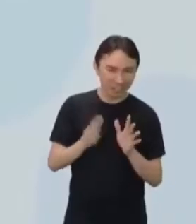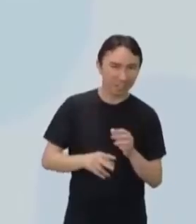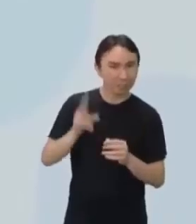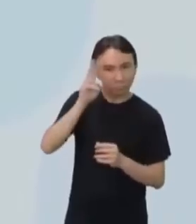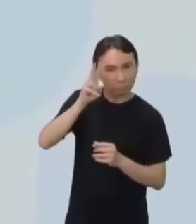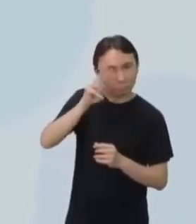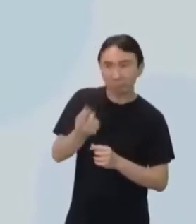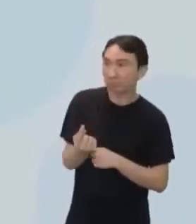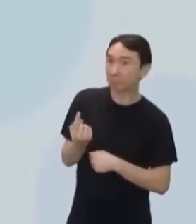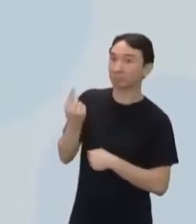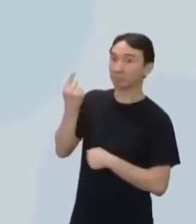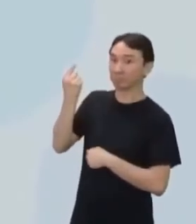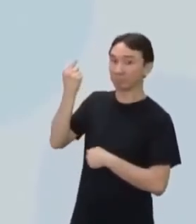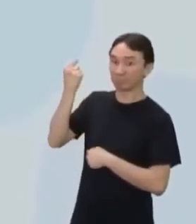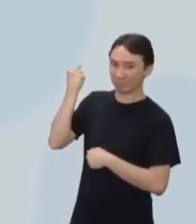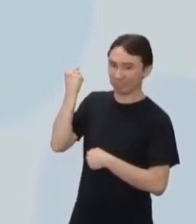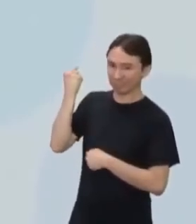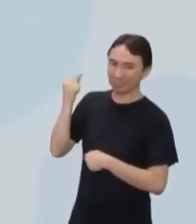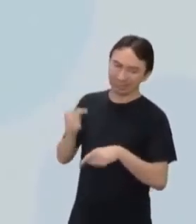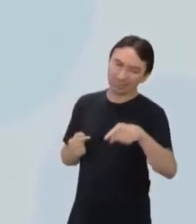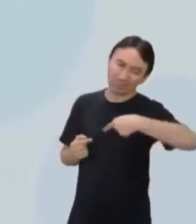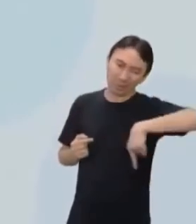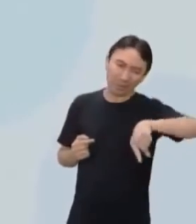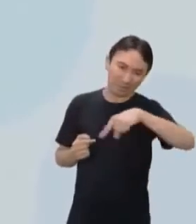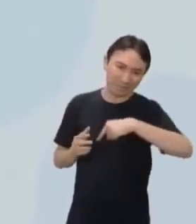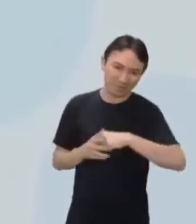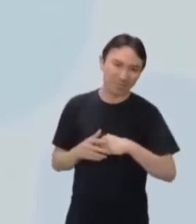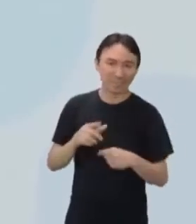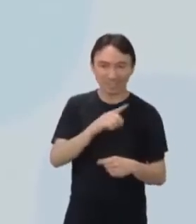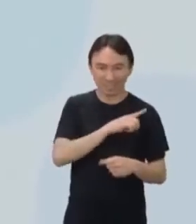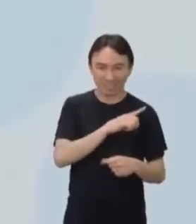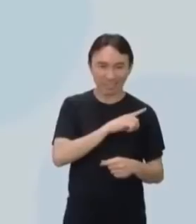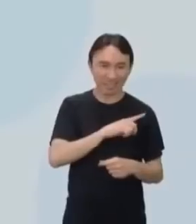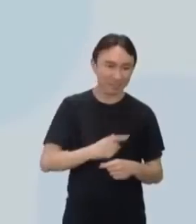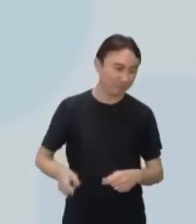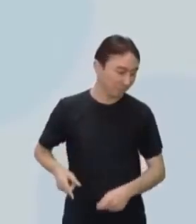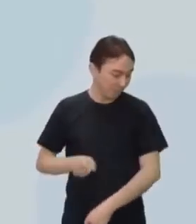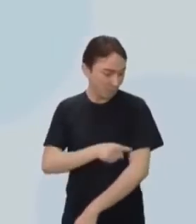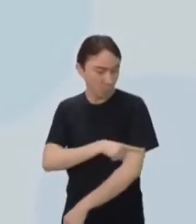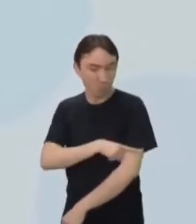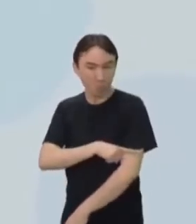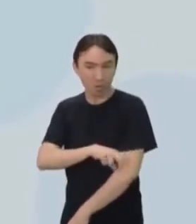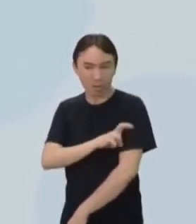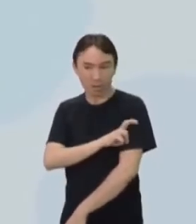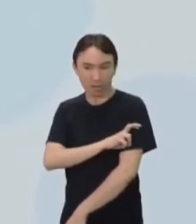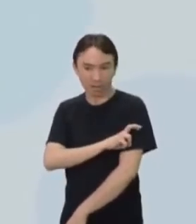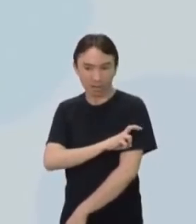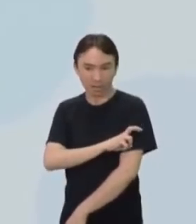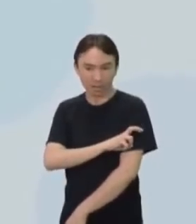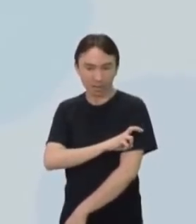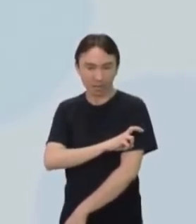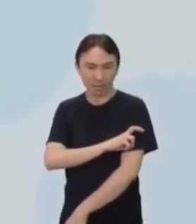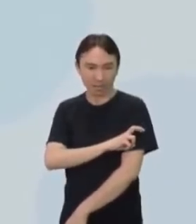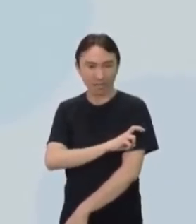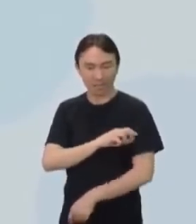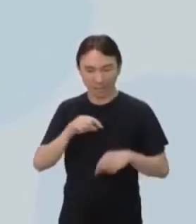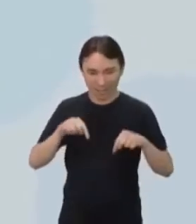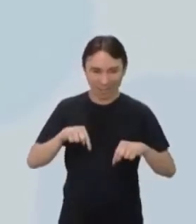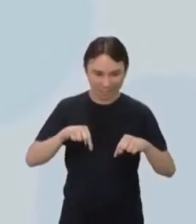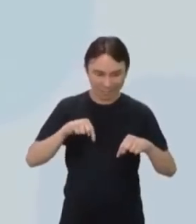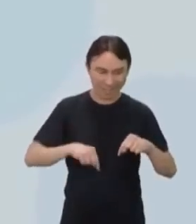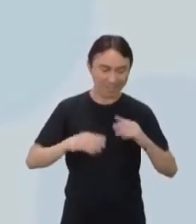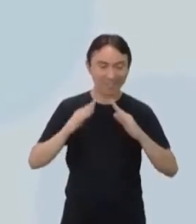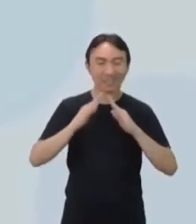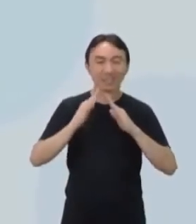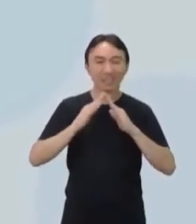né? De nós enquanto rede, nos anos iniciais, né? Nós alcançamos, quando a gente olha toda a rede de São Paulo,